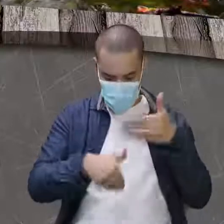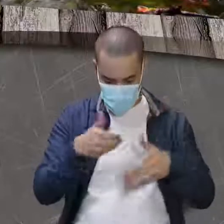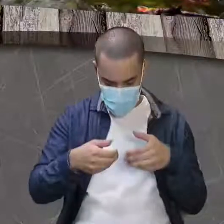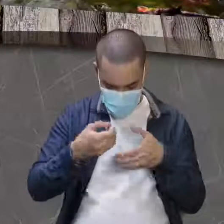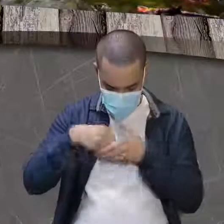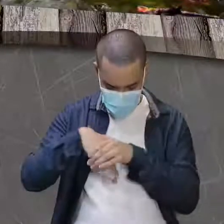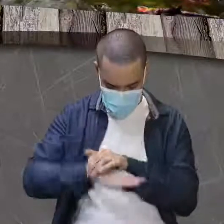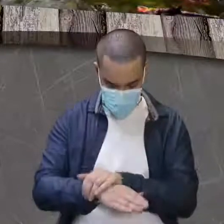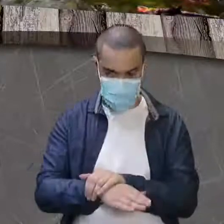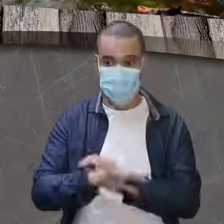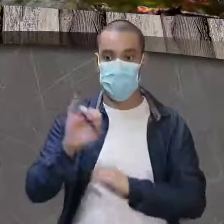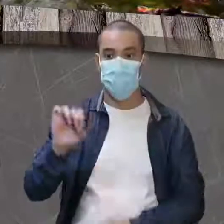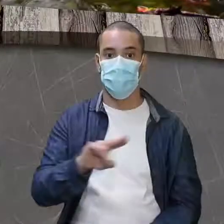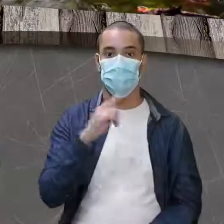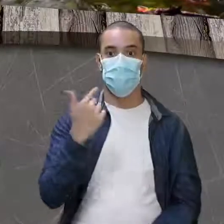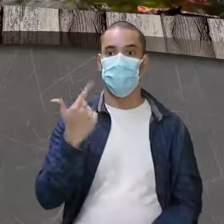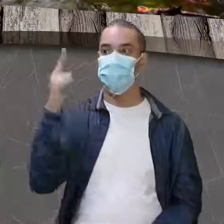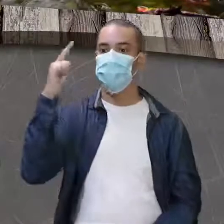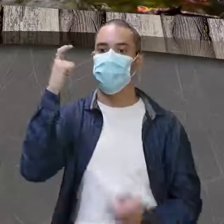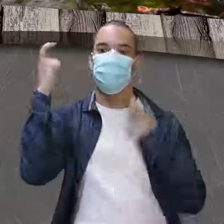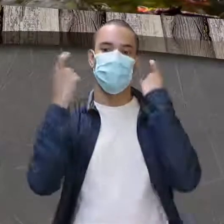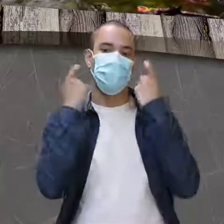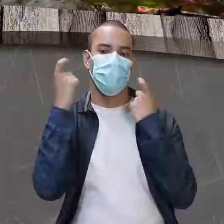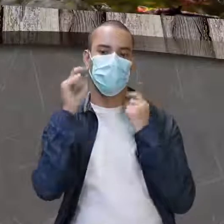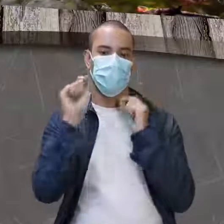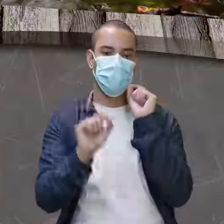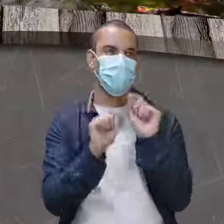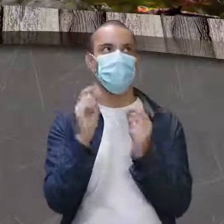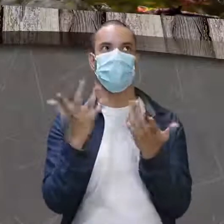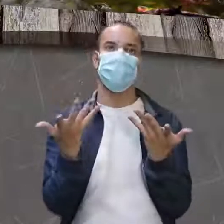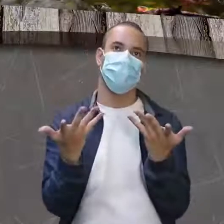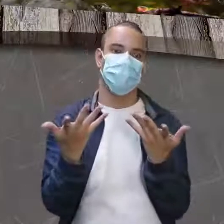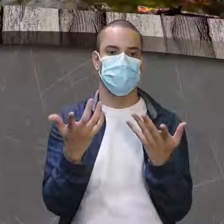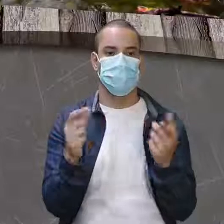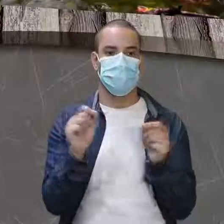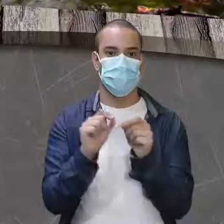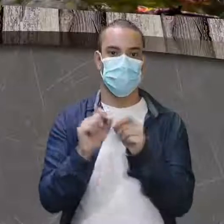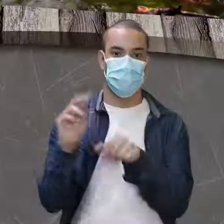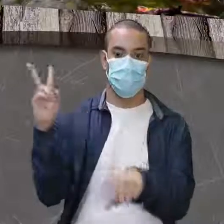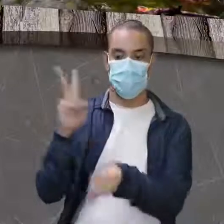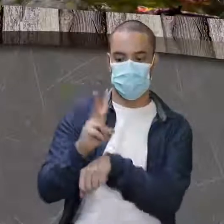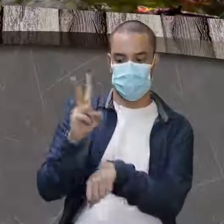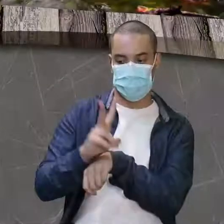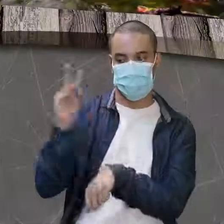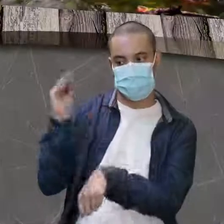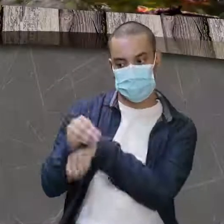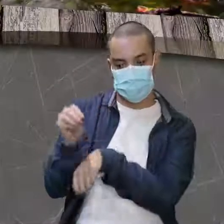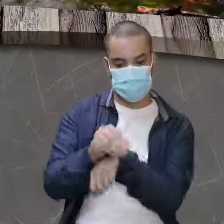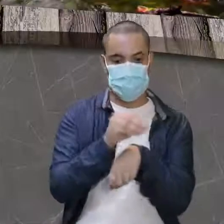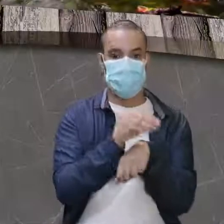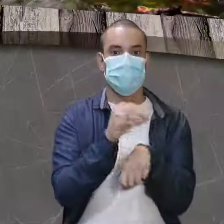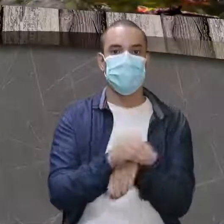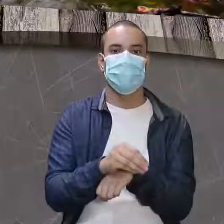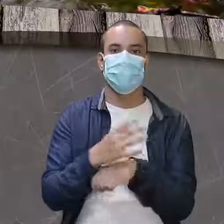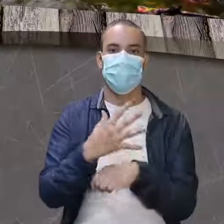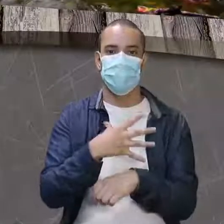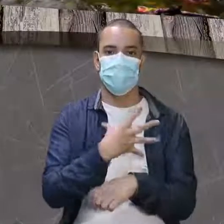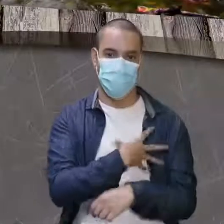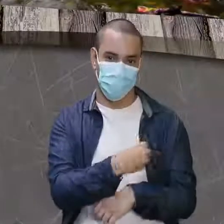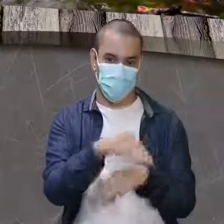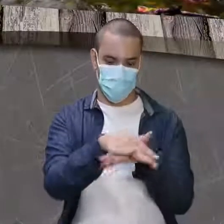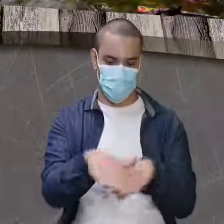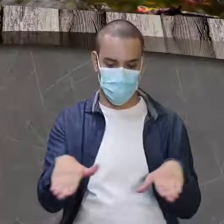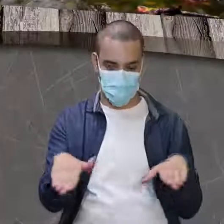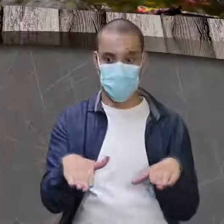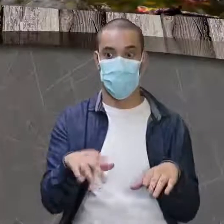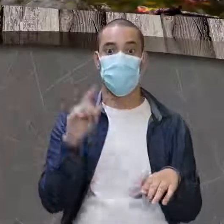tá? Outros vão se preocupar, então, de estar cuidando, olhando os indivíduos menores. Então,